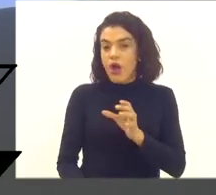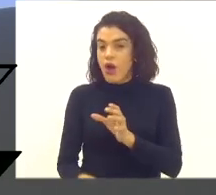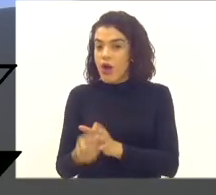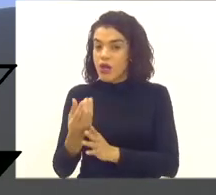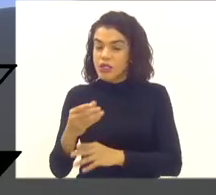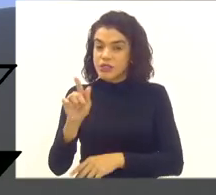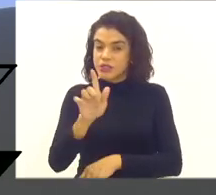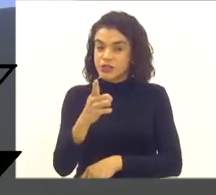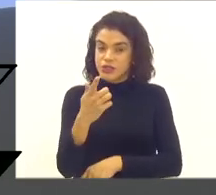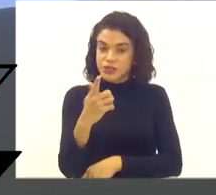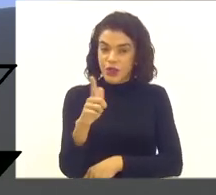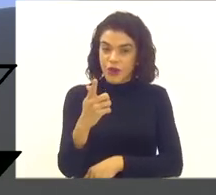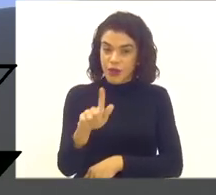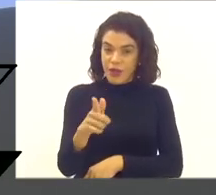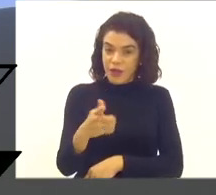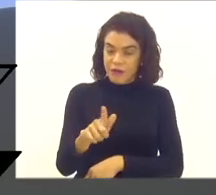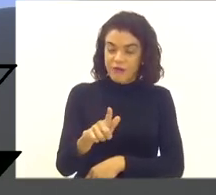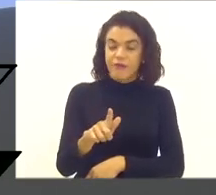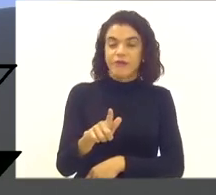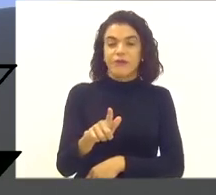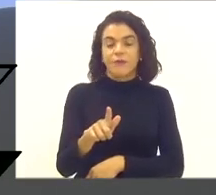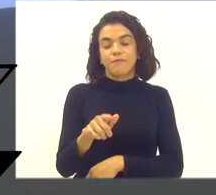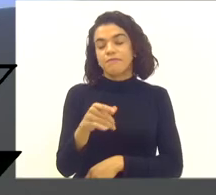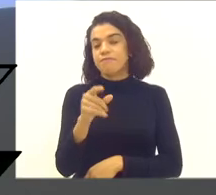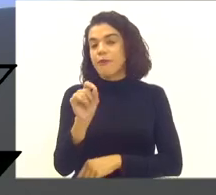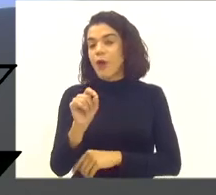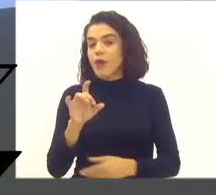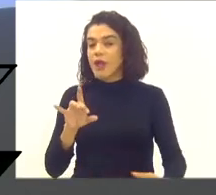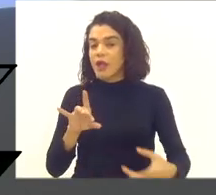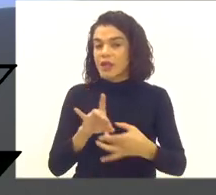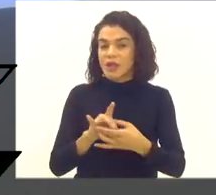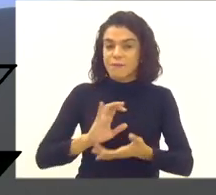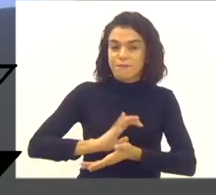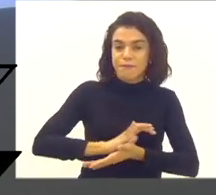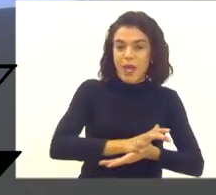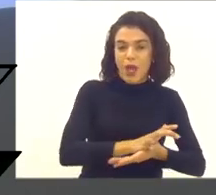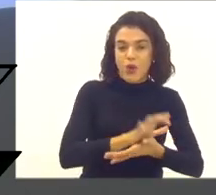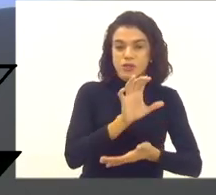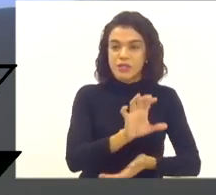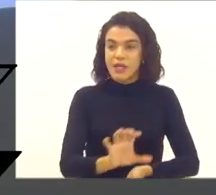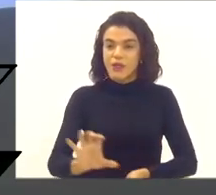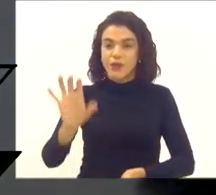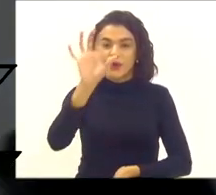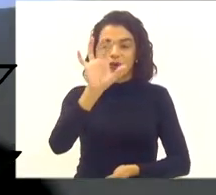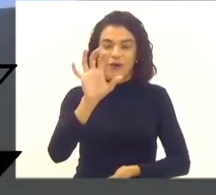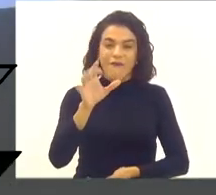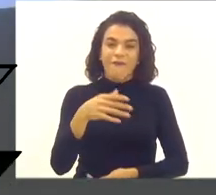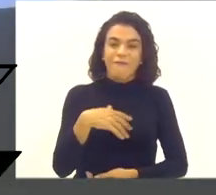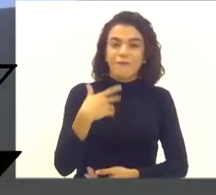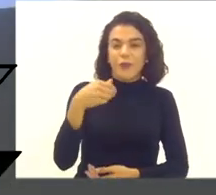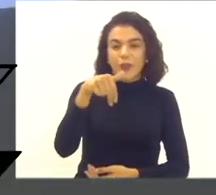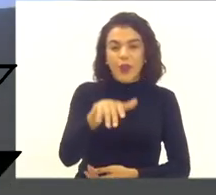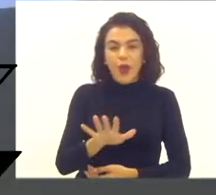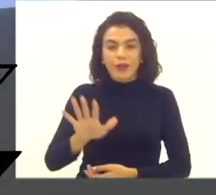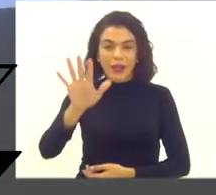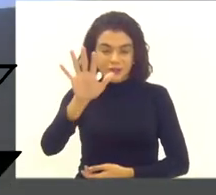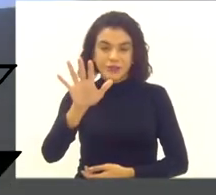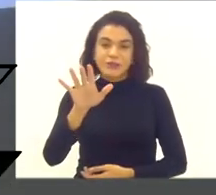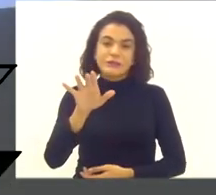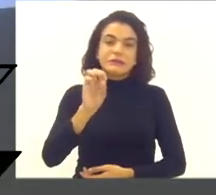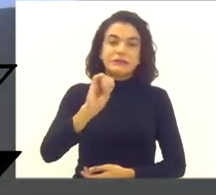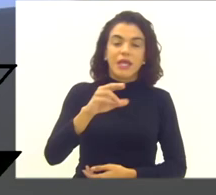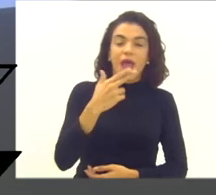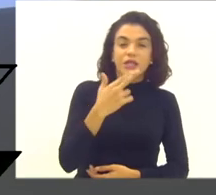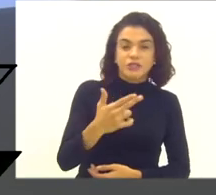geográfica e que que é o que tá ligado a xenofobia né então ataques a nordestinos são